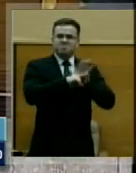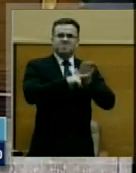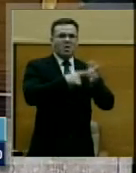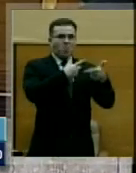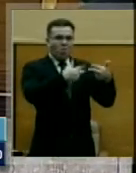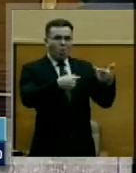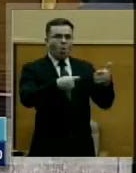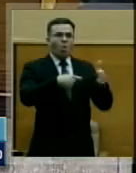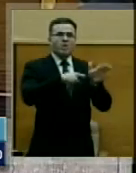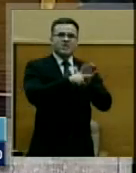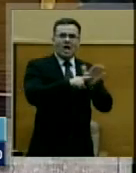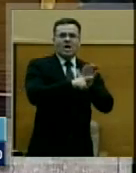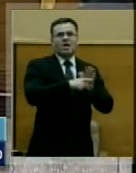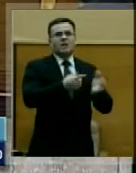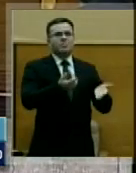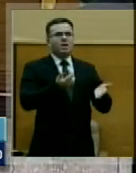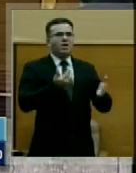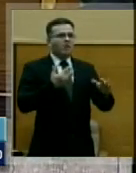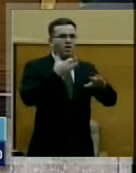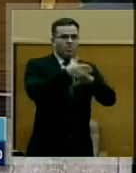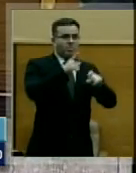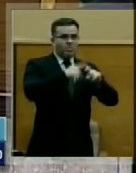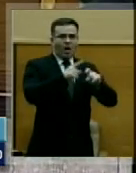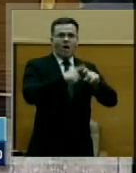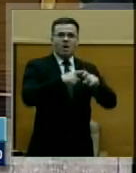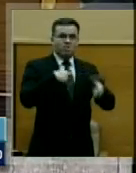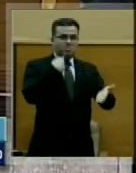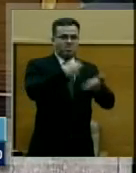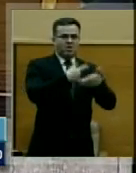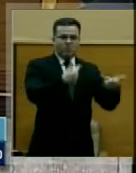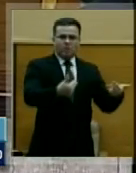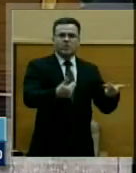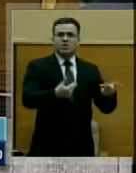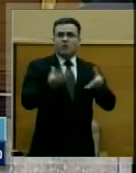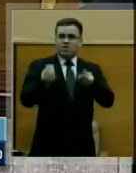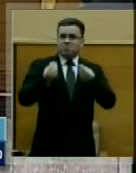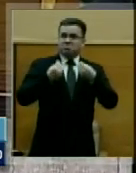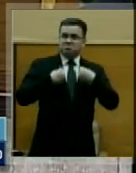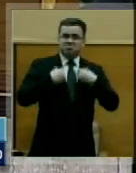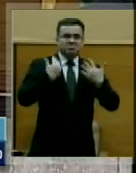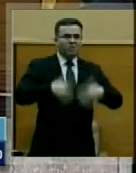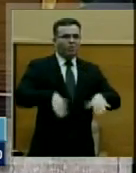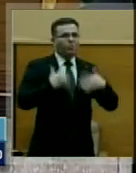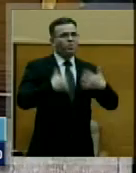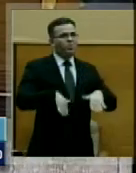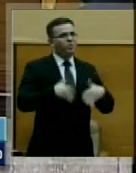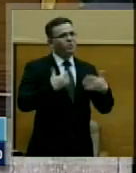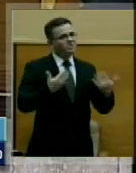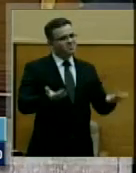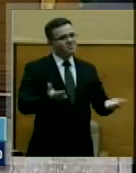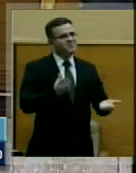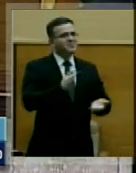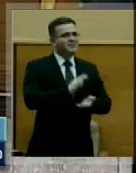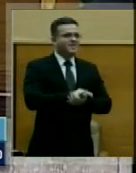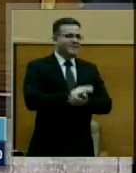Um agradecimento especial ao meu irmão Graciano, que está aqui sentado, que me doou o rim e que